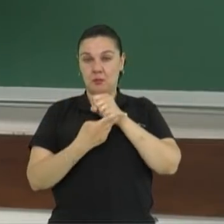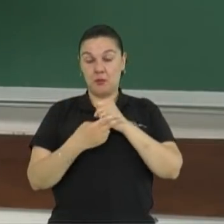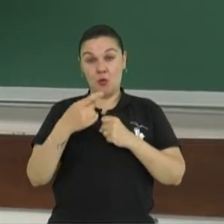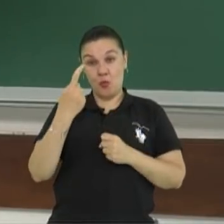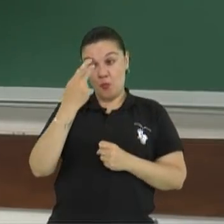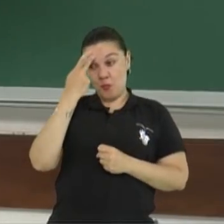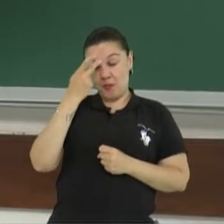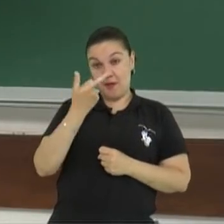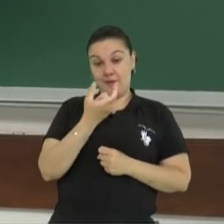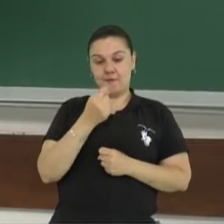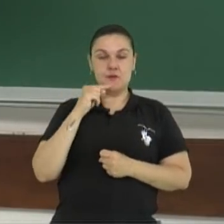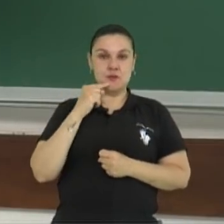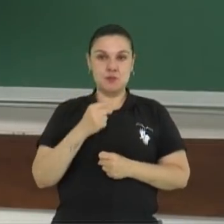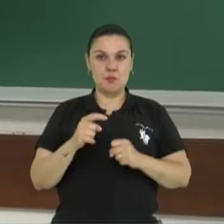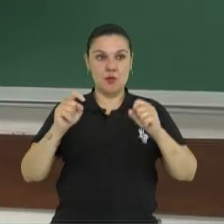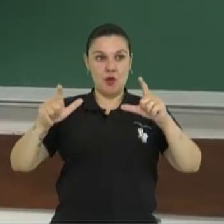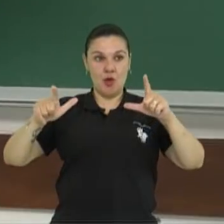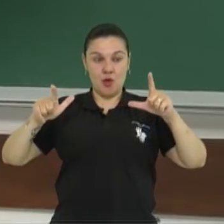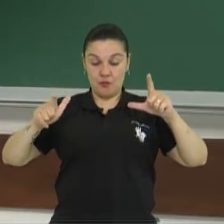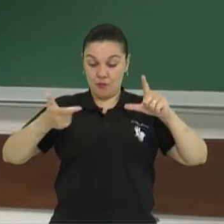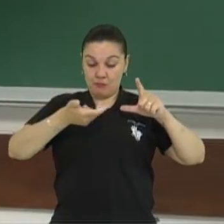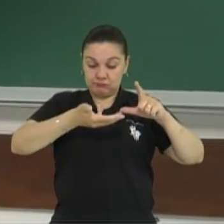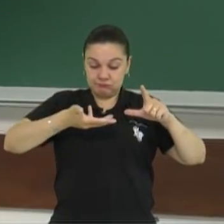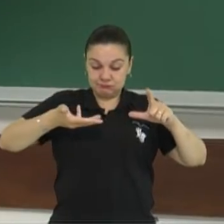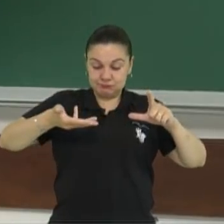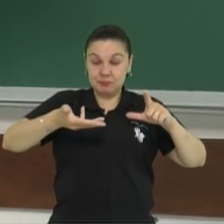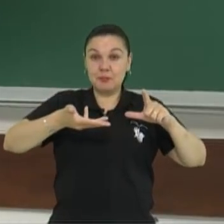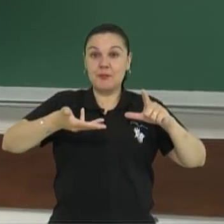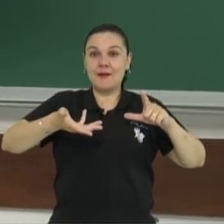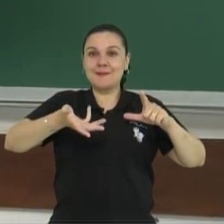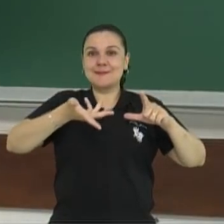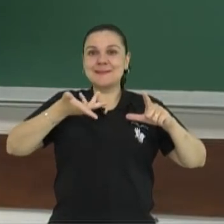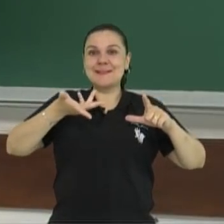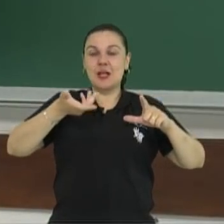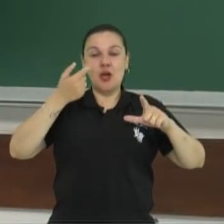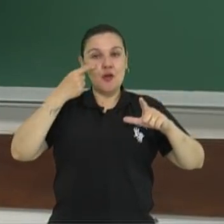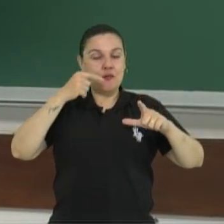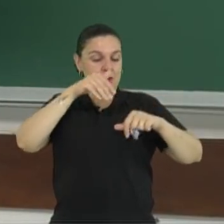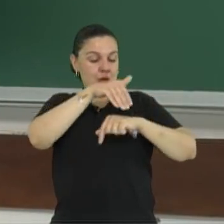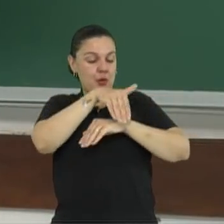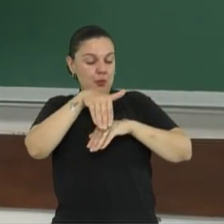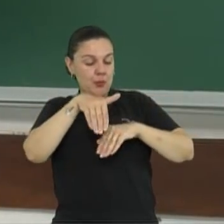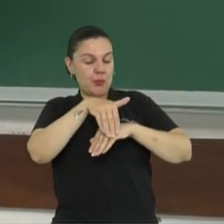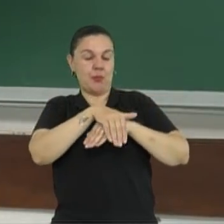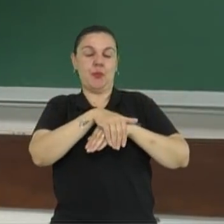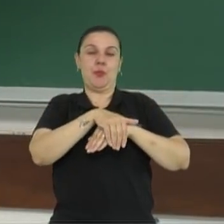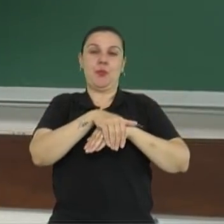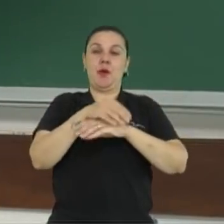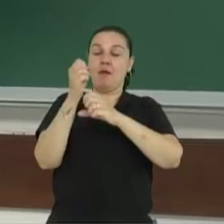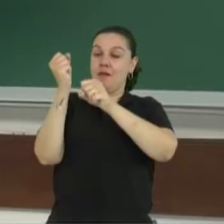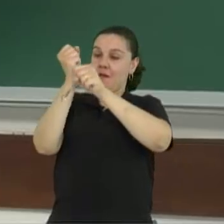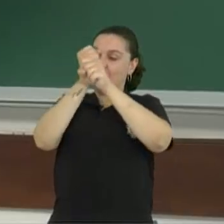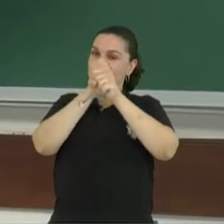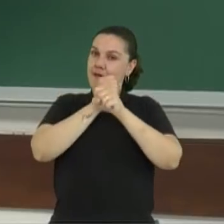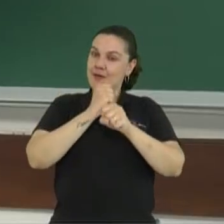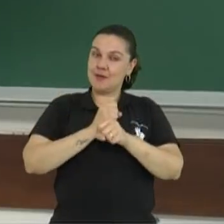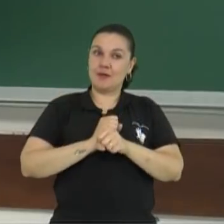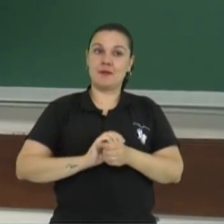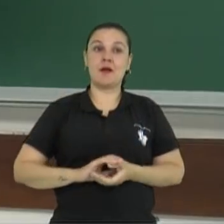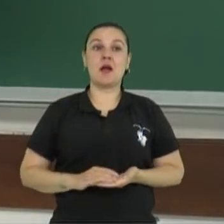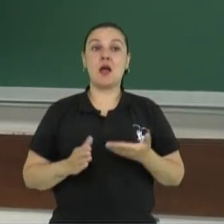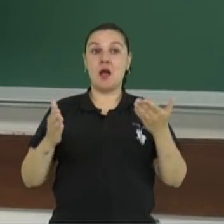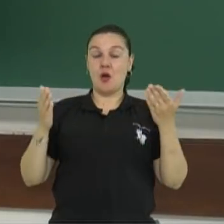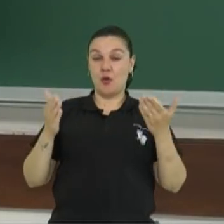1 para 20 mil, eu vou conseguir ver uma riqueza de detalhes, né? Vou conseguir ver as ruas, as construções.